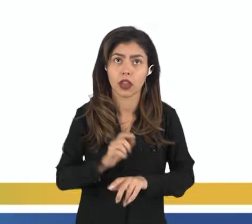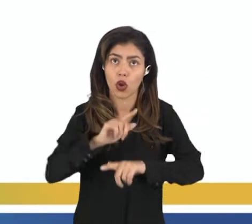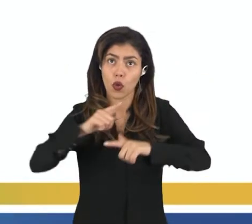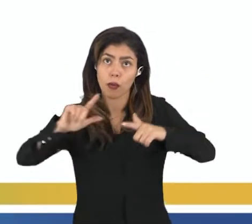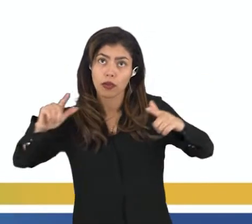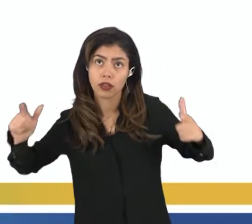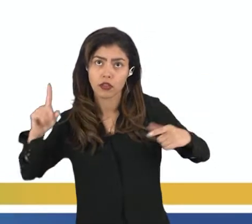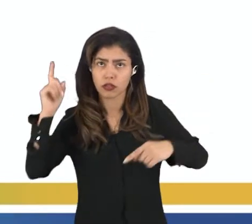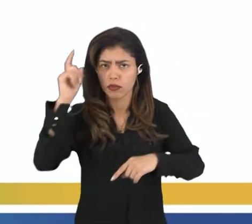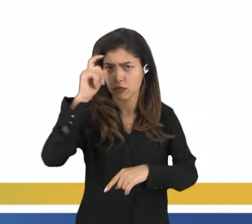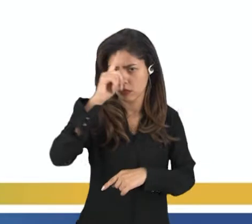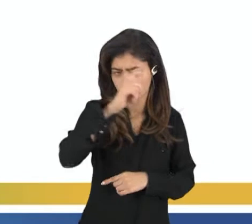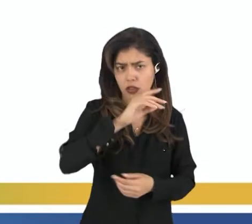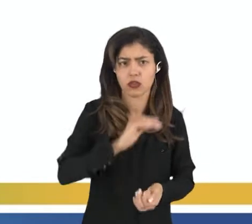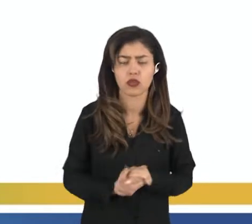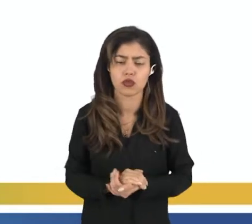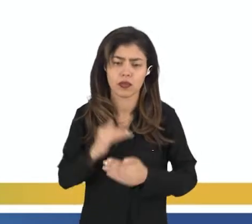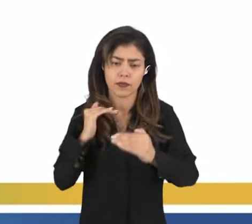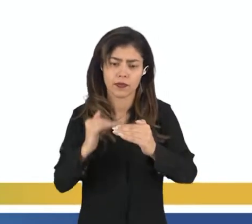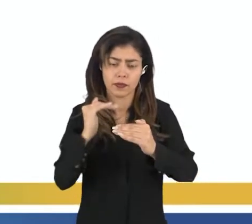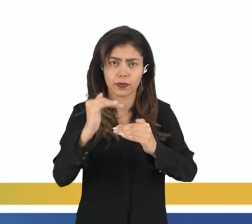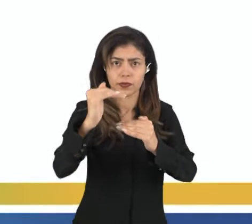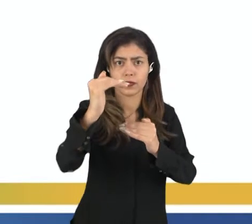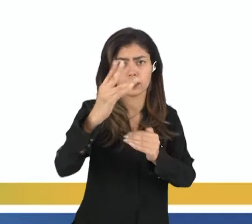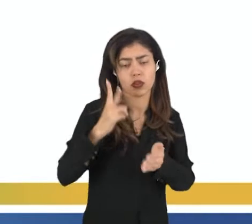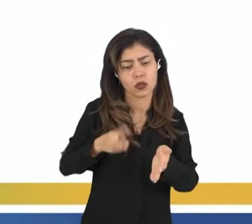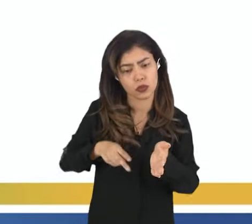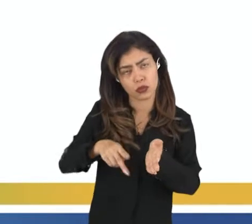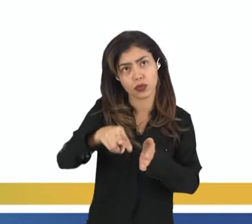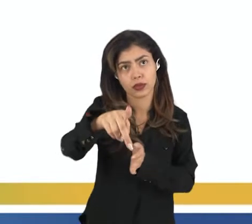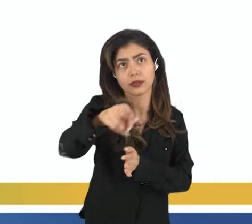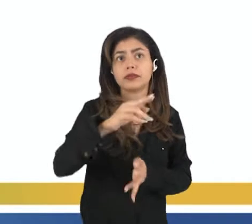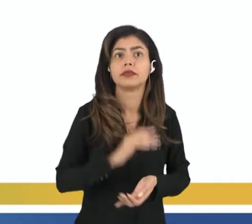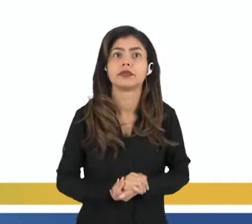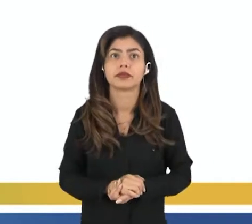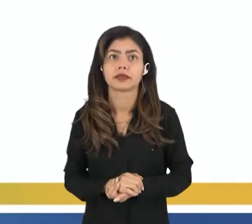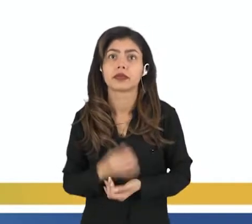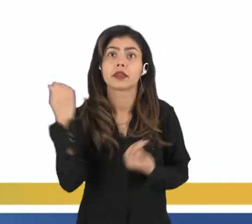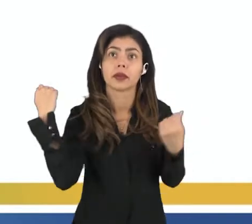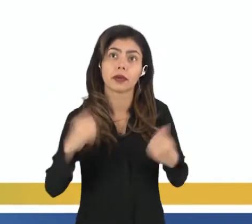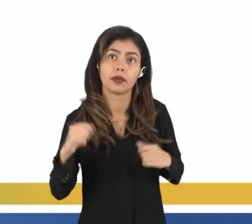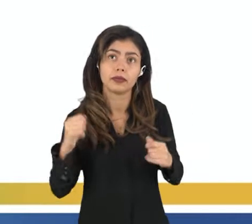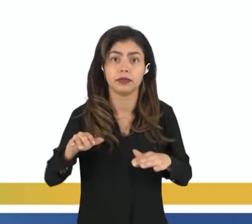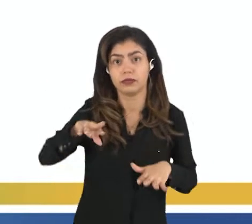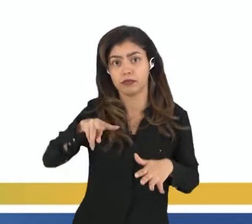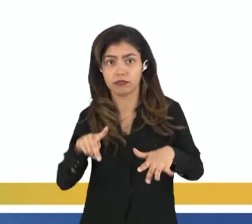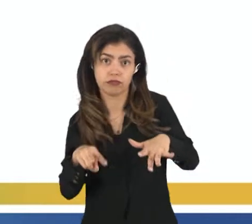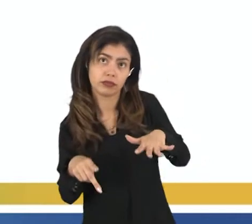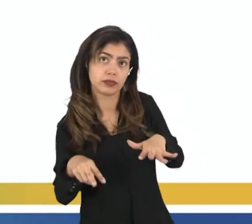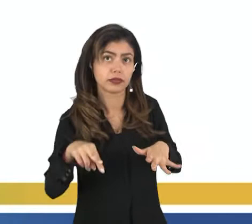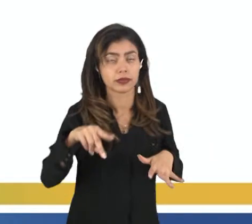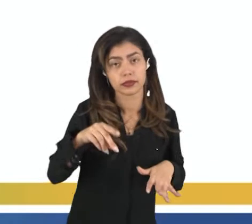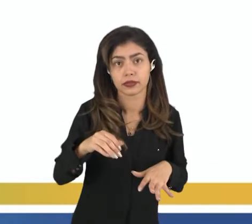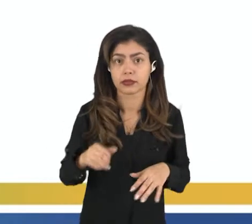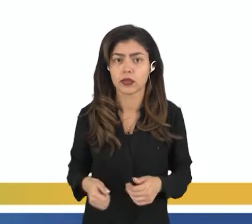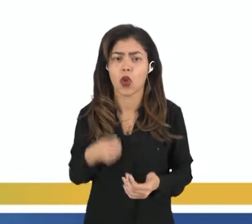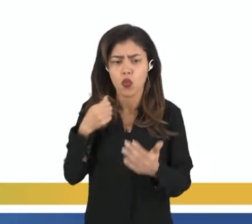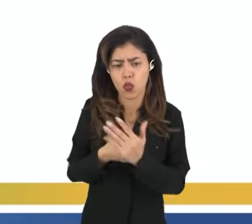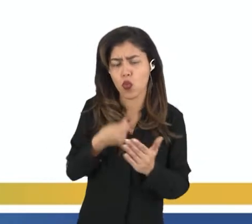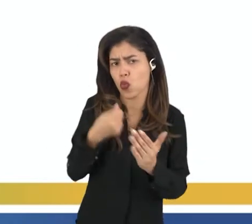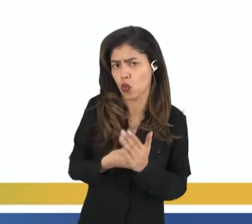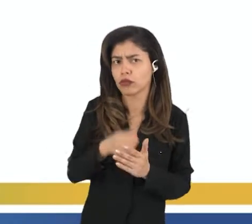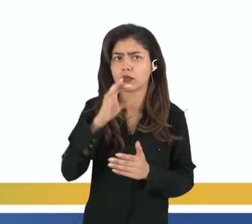aumentando o grau de dificuldade dos obstáculos durante o percurso, né? São necessários equilíbrio, coordenação e